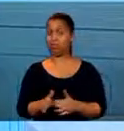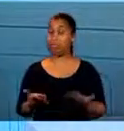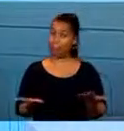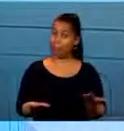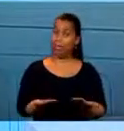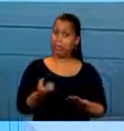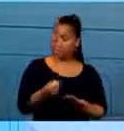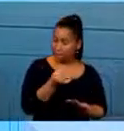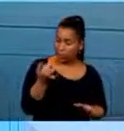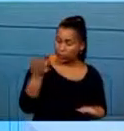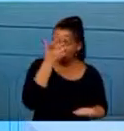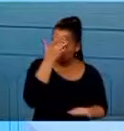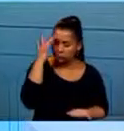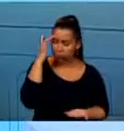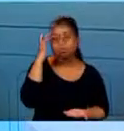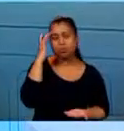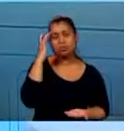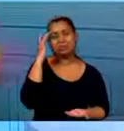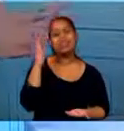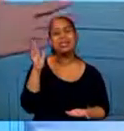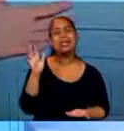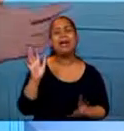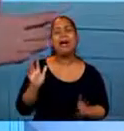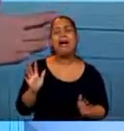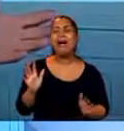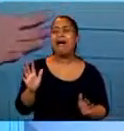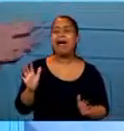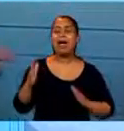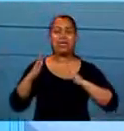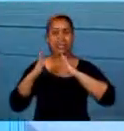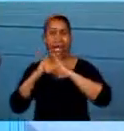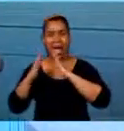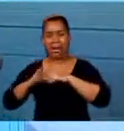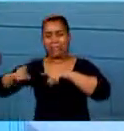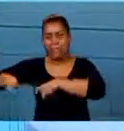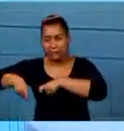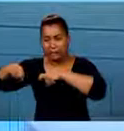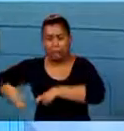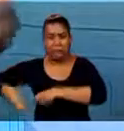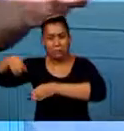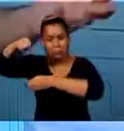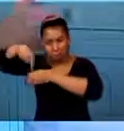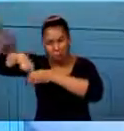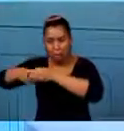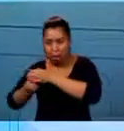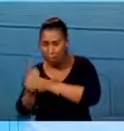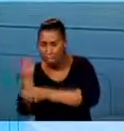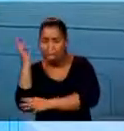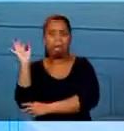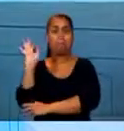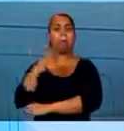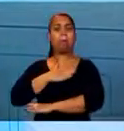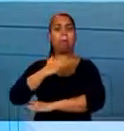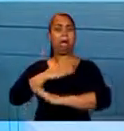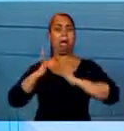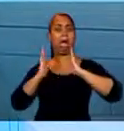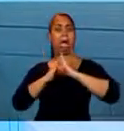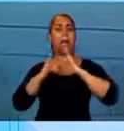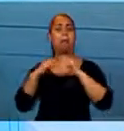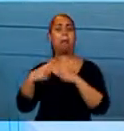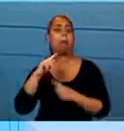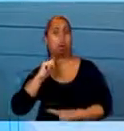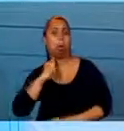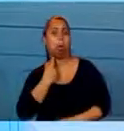existem pessoas que dizem não planta uma árvore em casa porque ela suja a calçada. Sim.